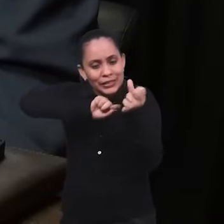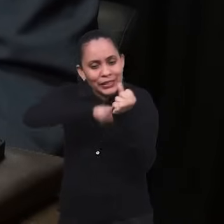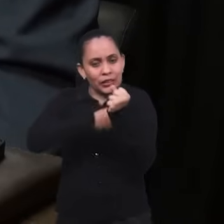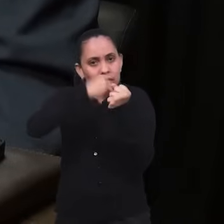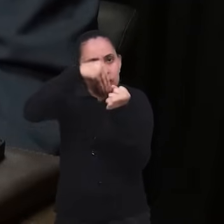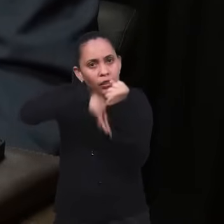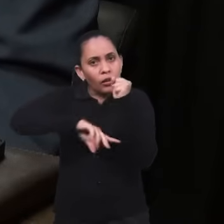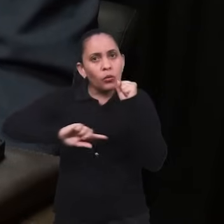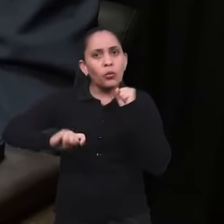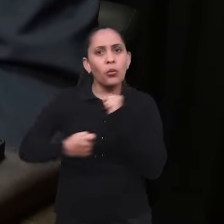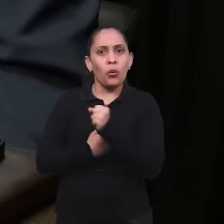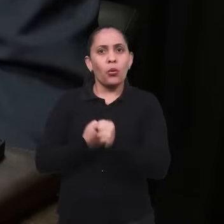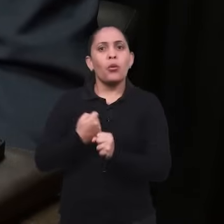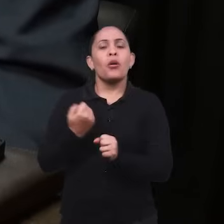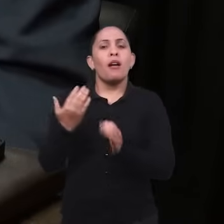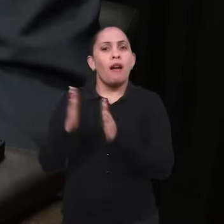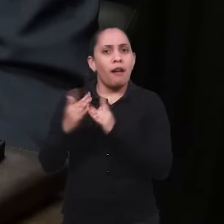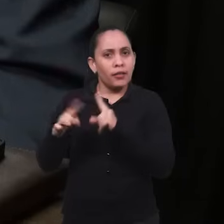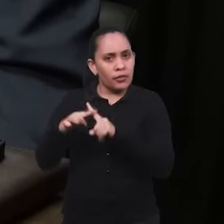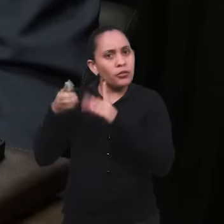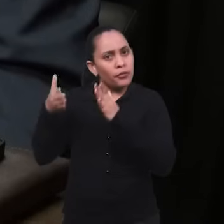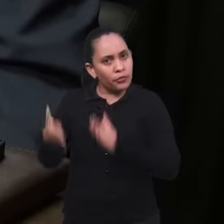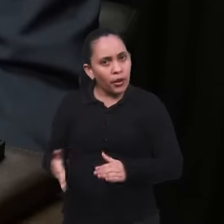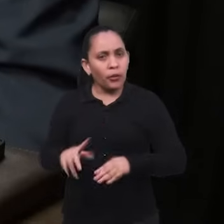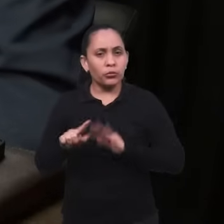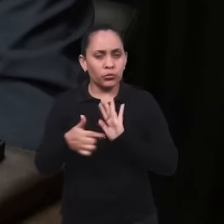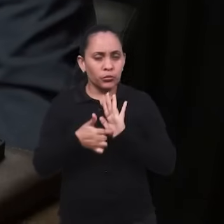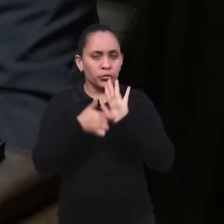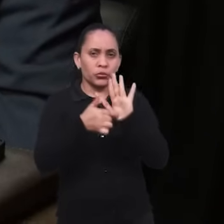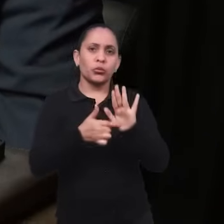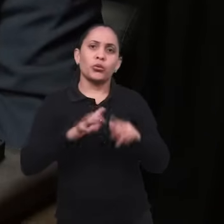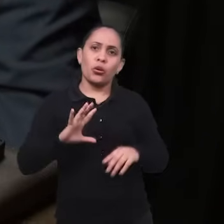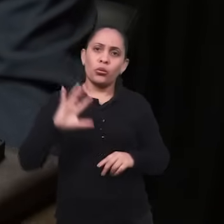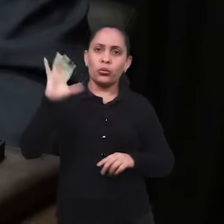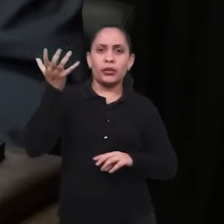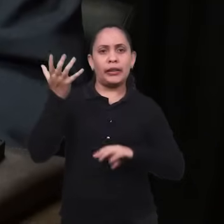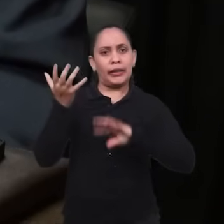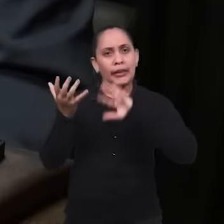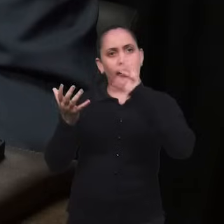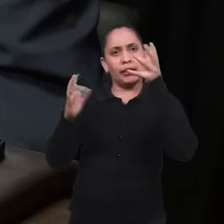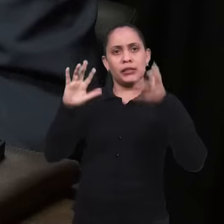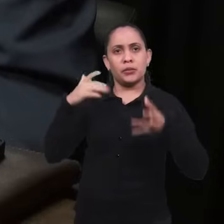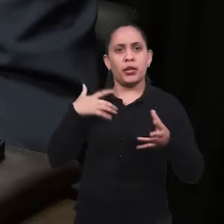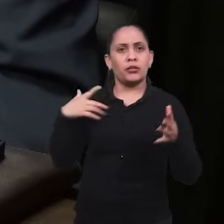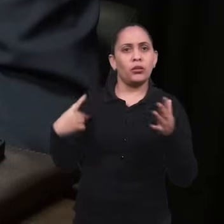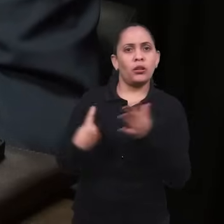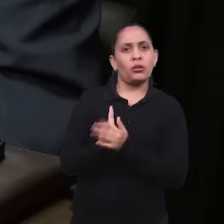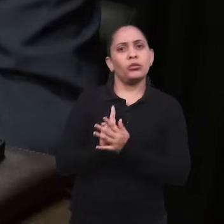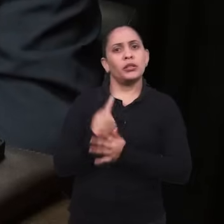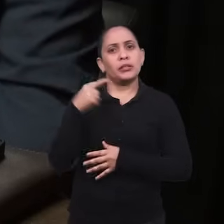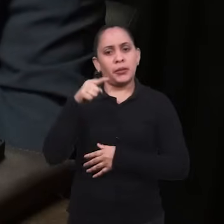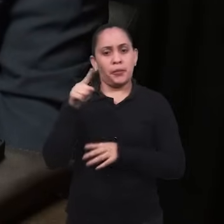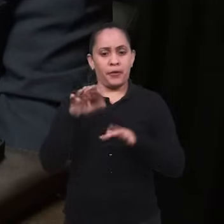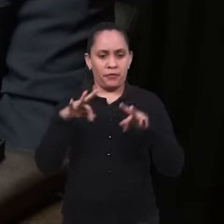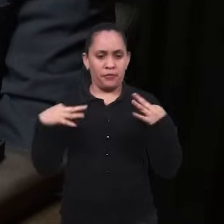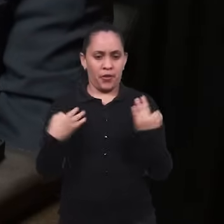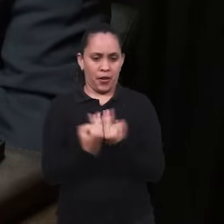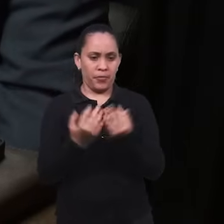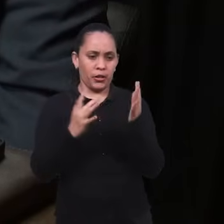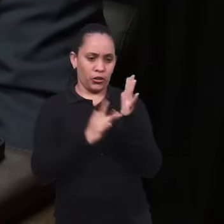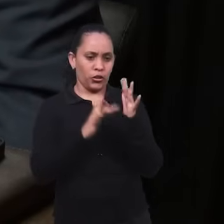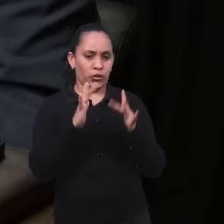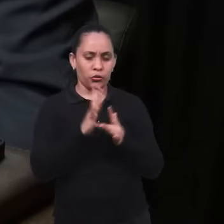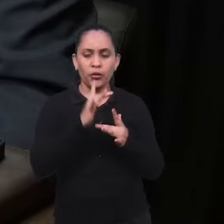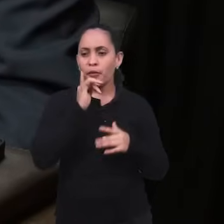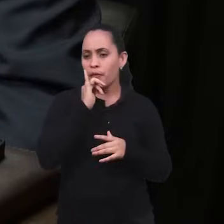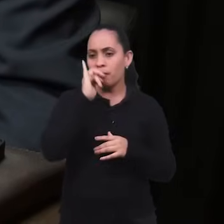último momento, né? É tanto isso que nós estávamos comentando sobre certas situações que se passaram quando a família ali, Jesus